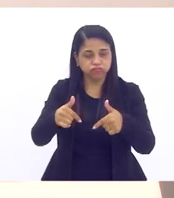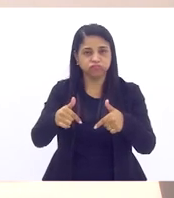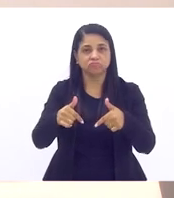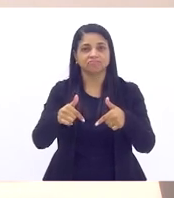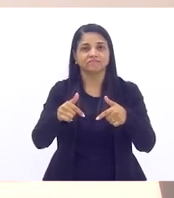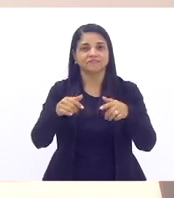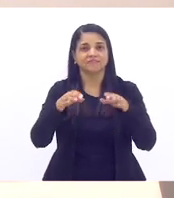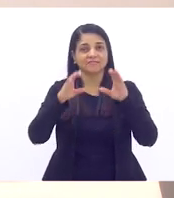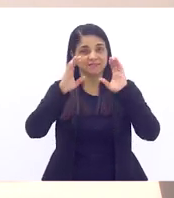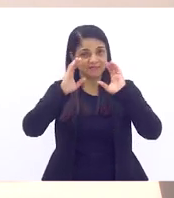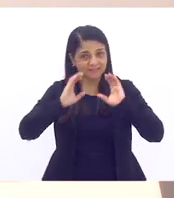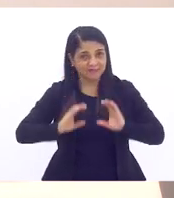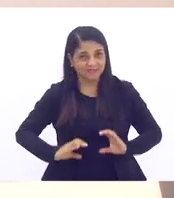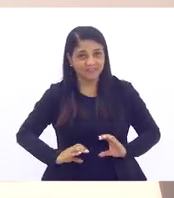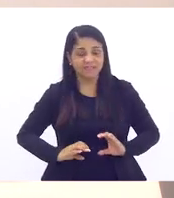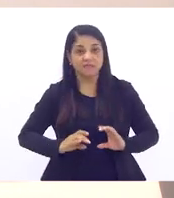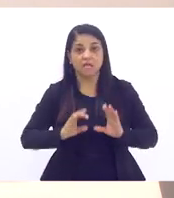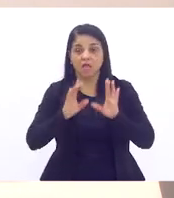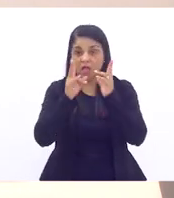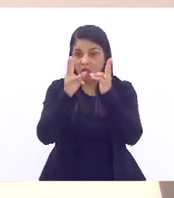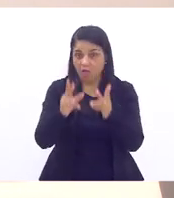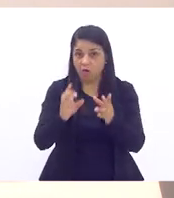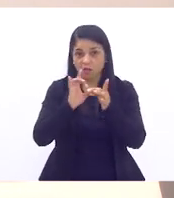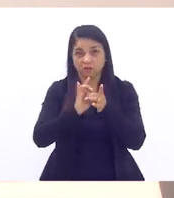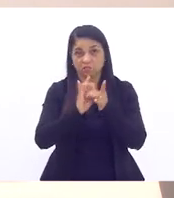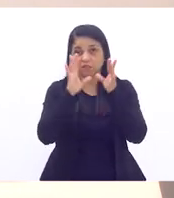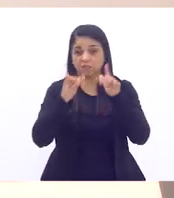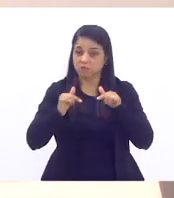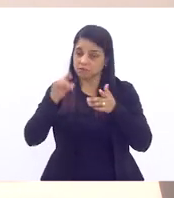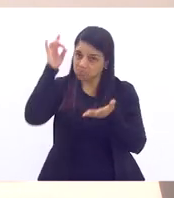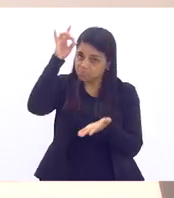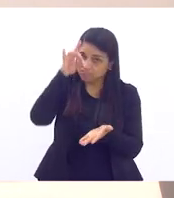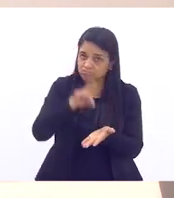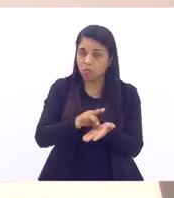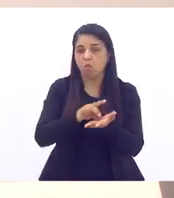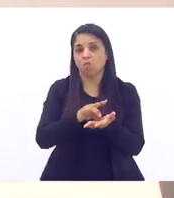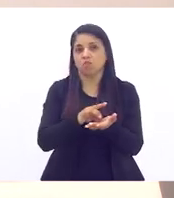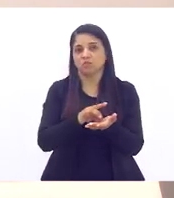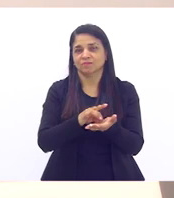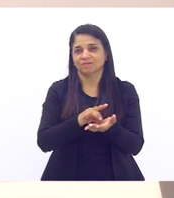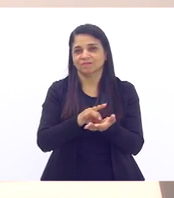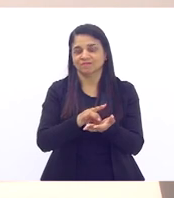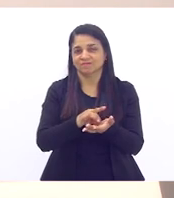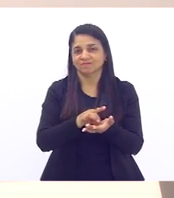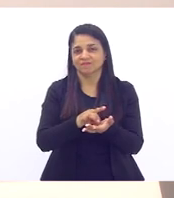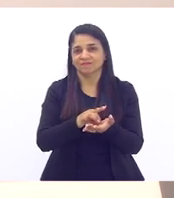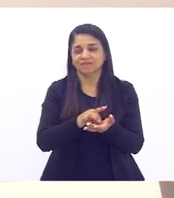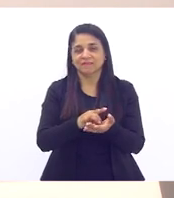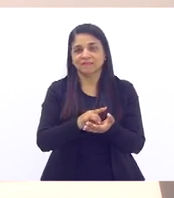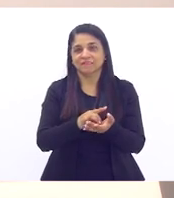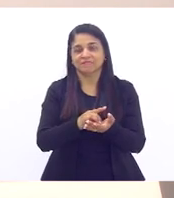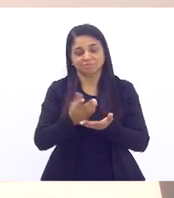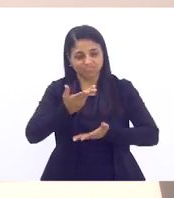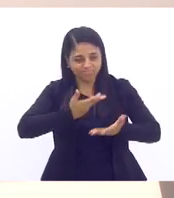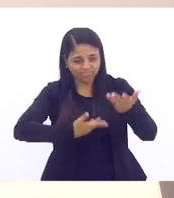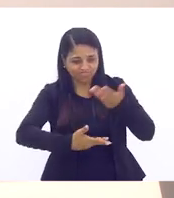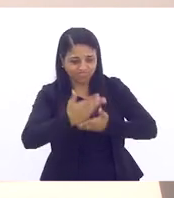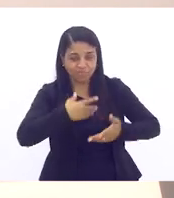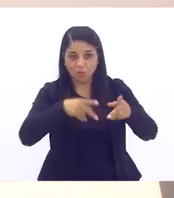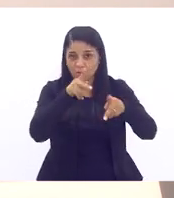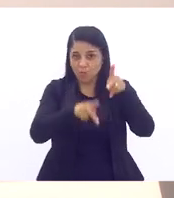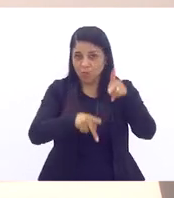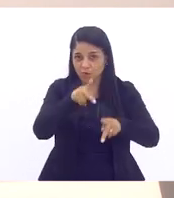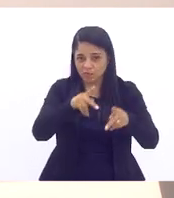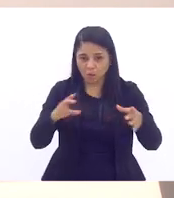Cidadania é o meio pelo qual a democracia se concretiza e a ver no espaço haver um canal direto entre população entre